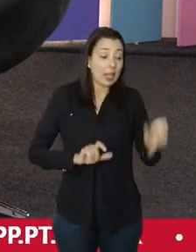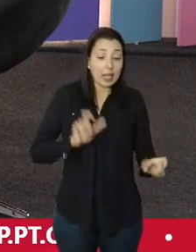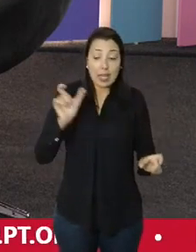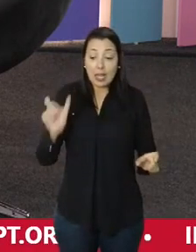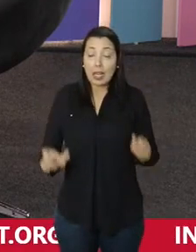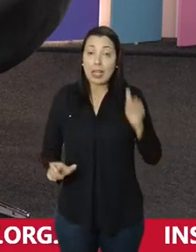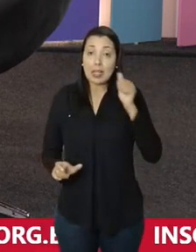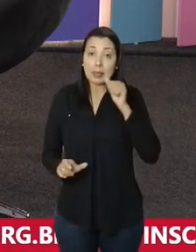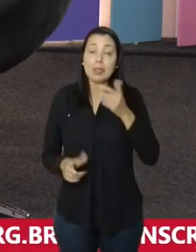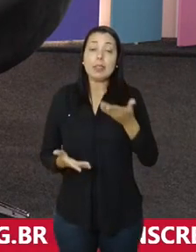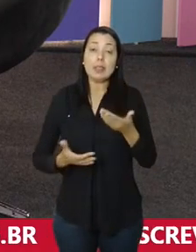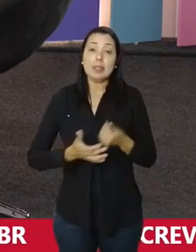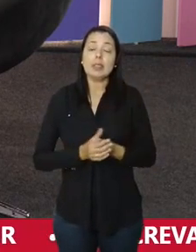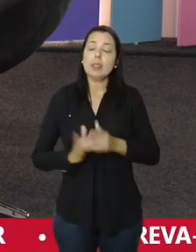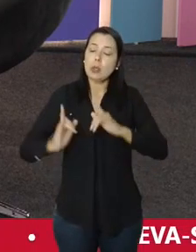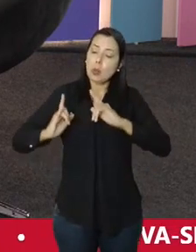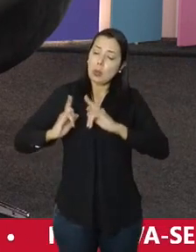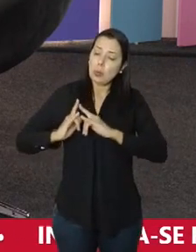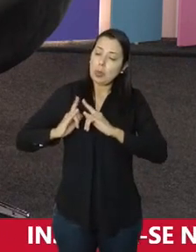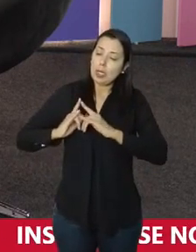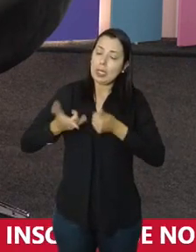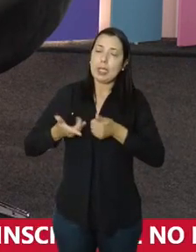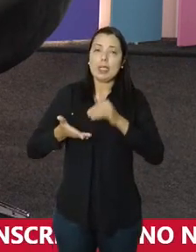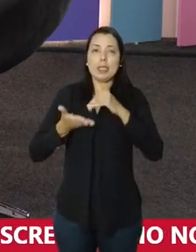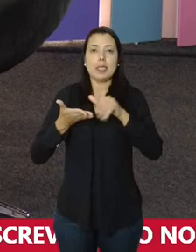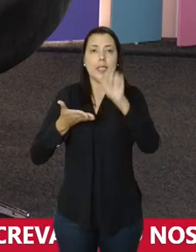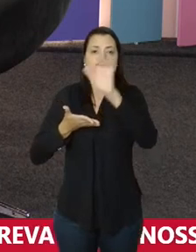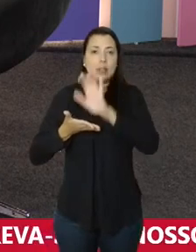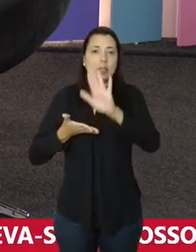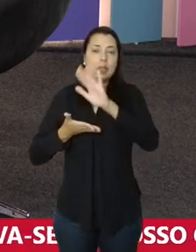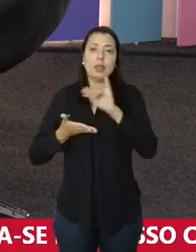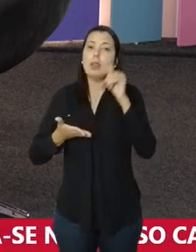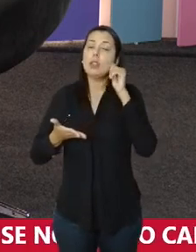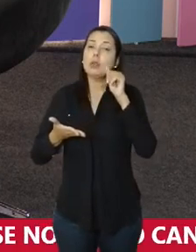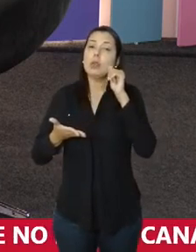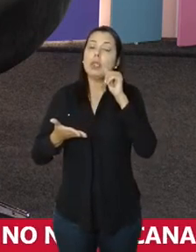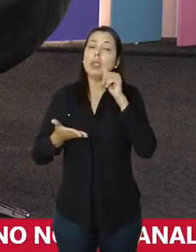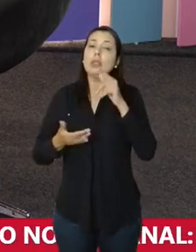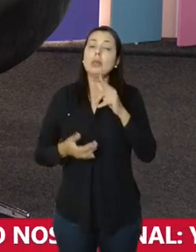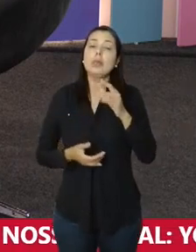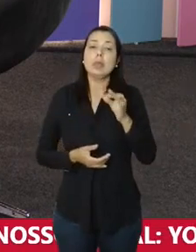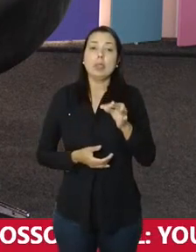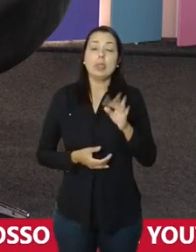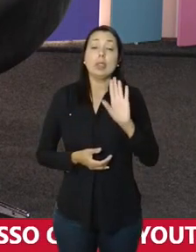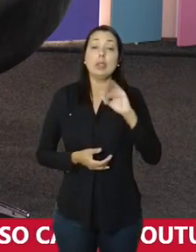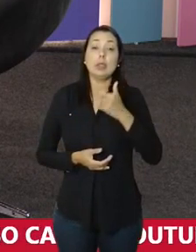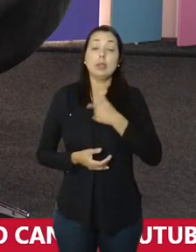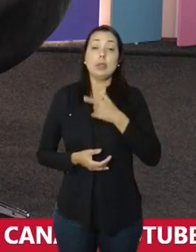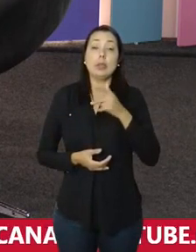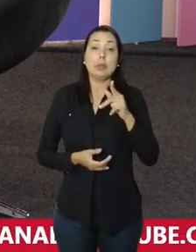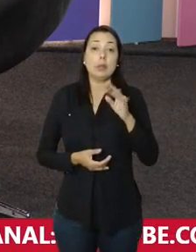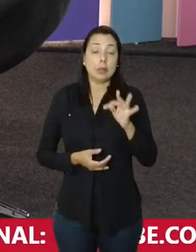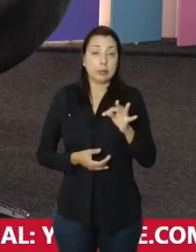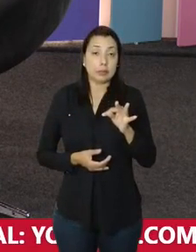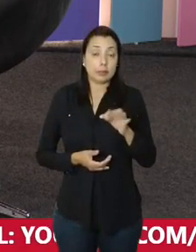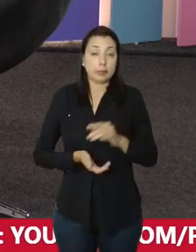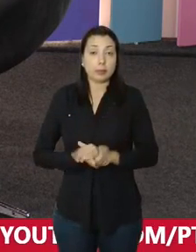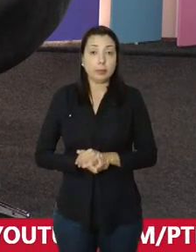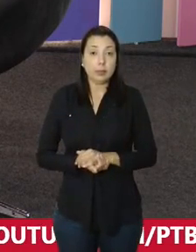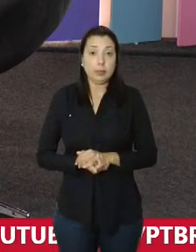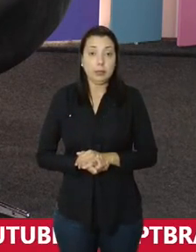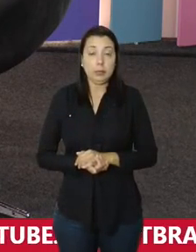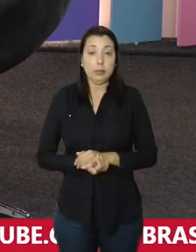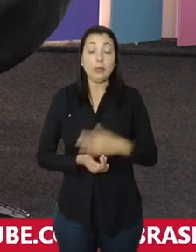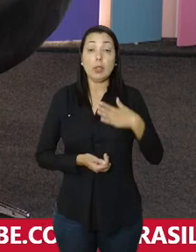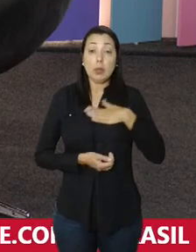minhas queridas companheiras da Secretaria Nacional de Mulheres do PT, do nosso PT.